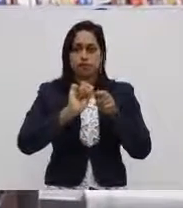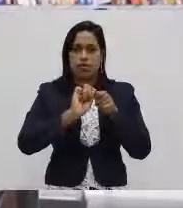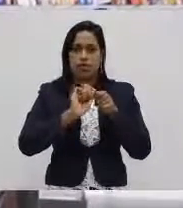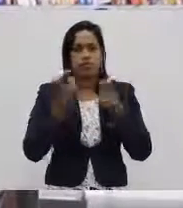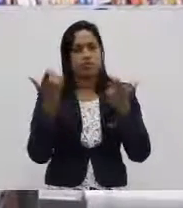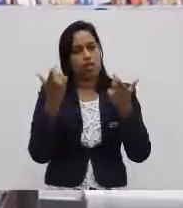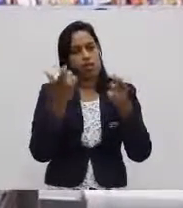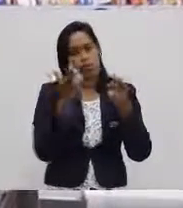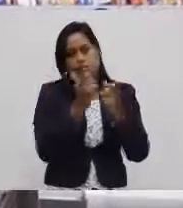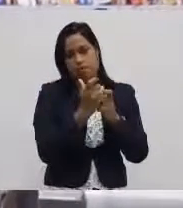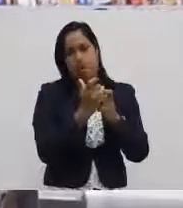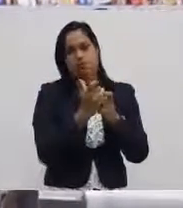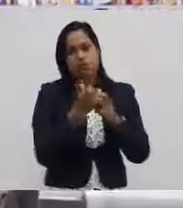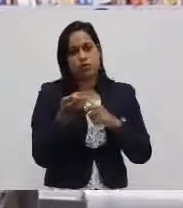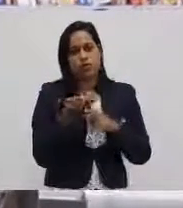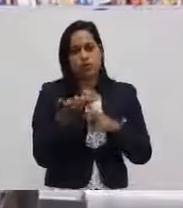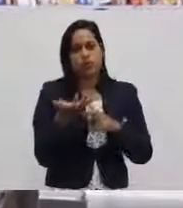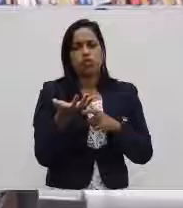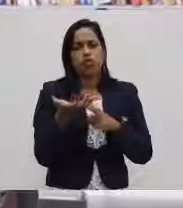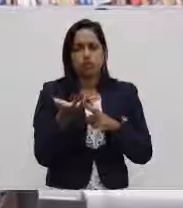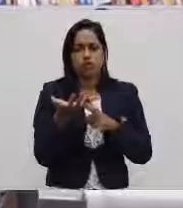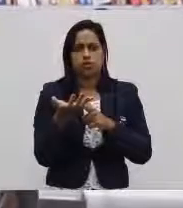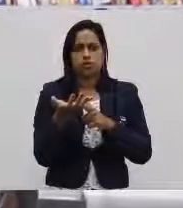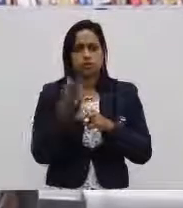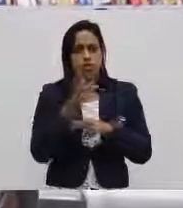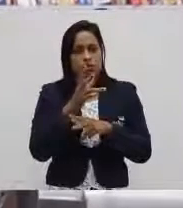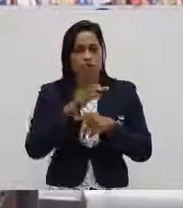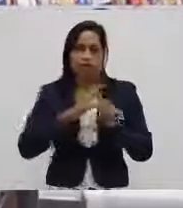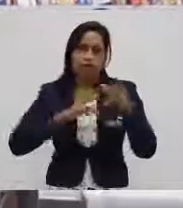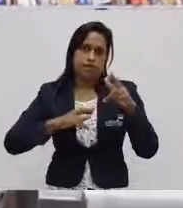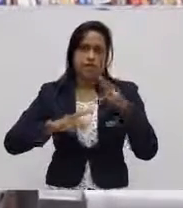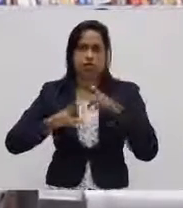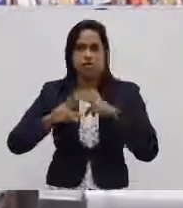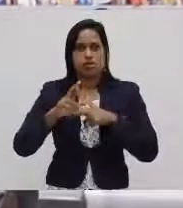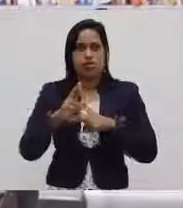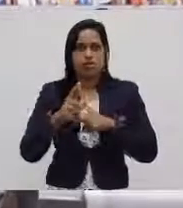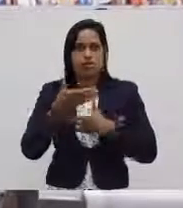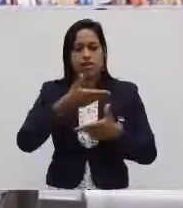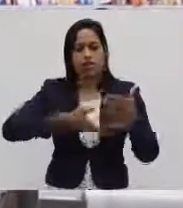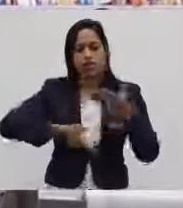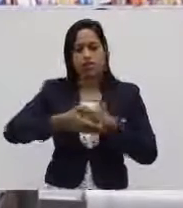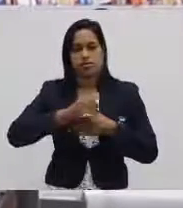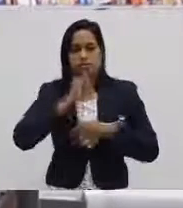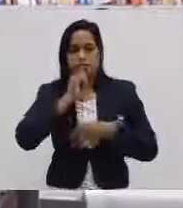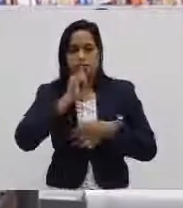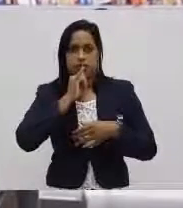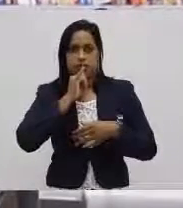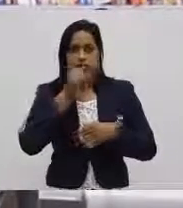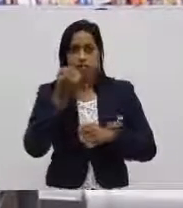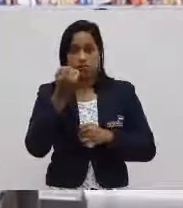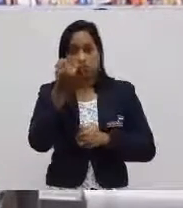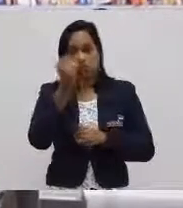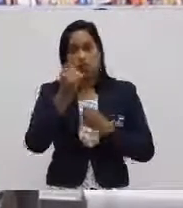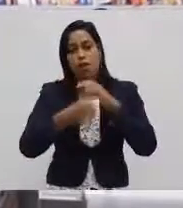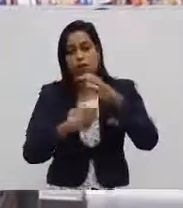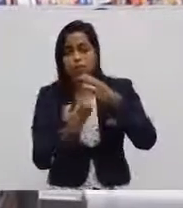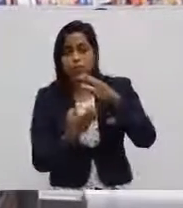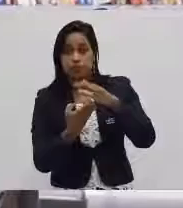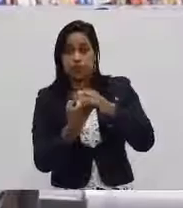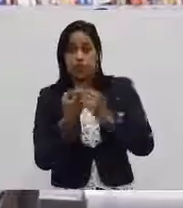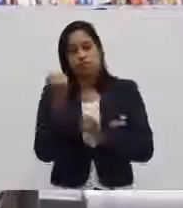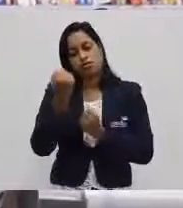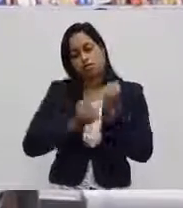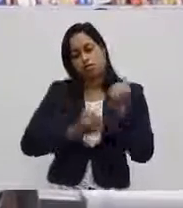poucos produtos com grau de diferenciação relativamente pequeno. Por exemplo, uma indústria automobilística, uma